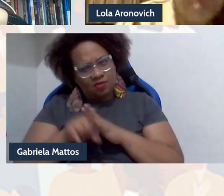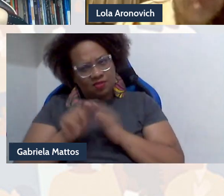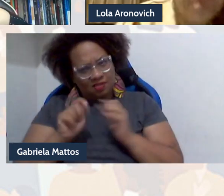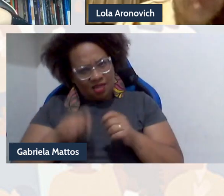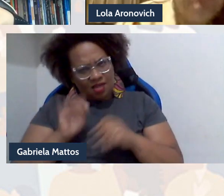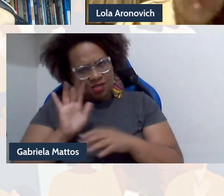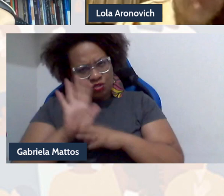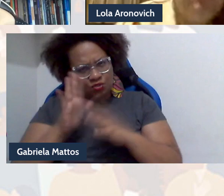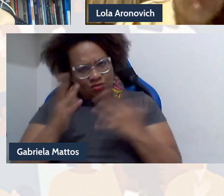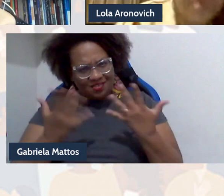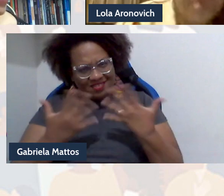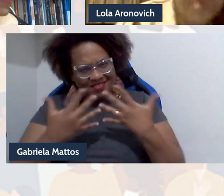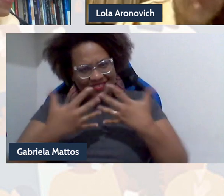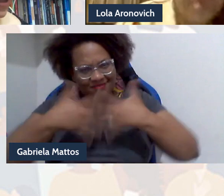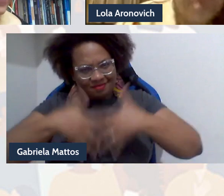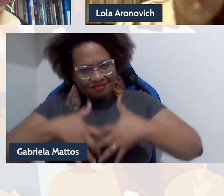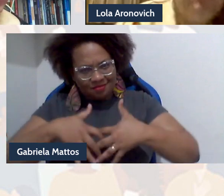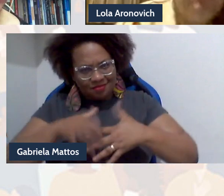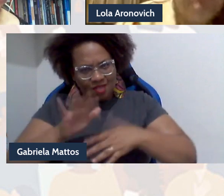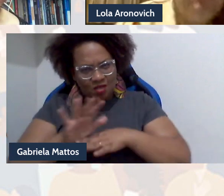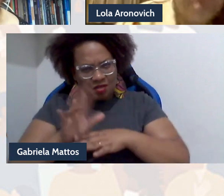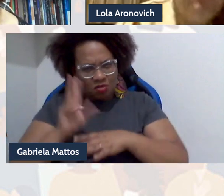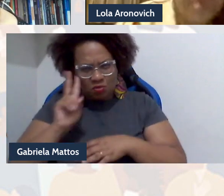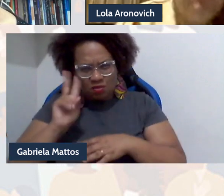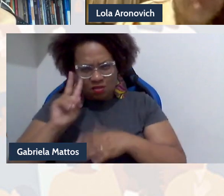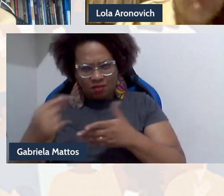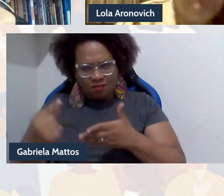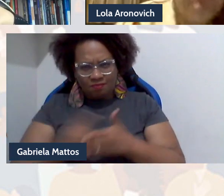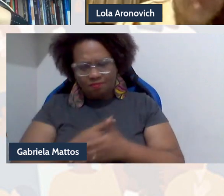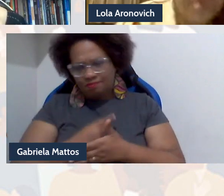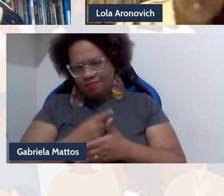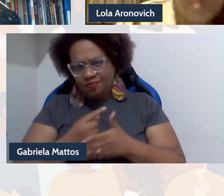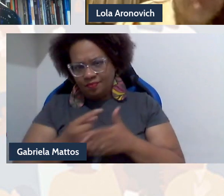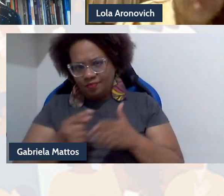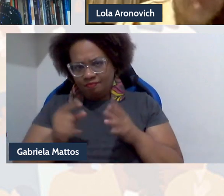não lembro a pergunta como é que era exatamente formulada, eu só fiz as palavras-chave.